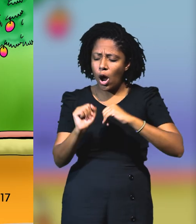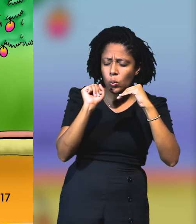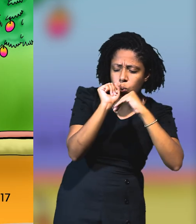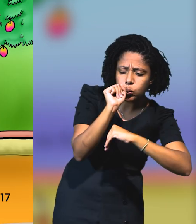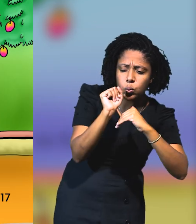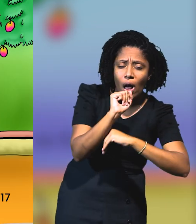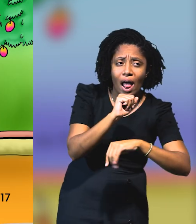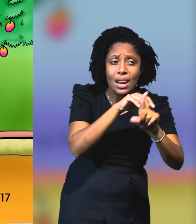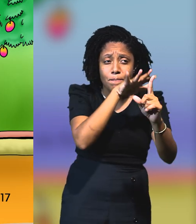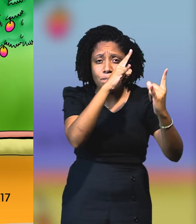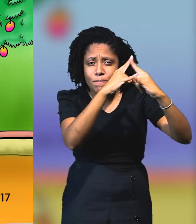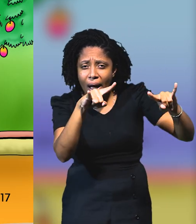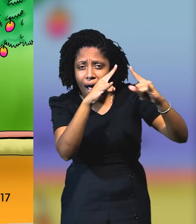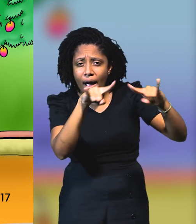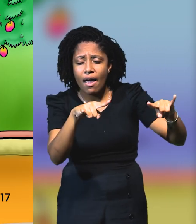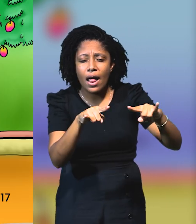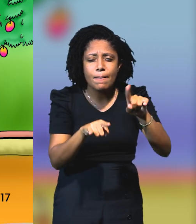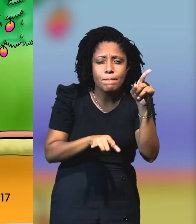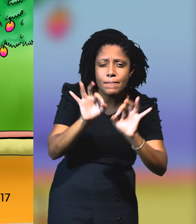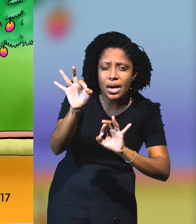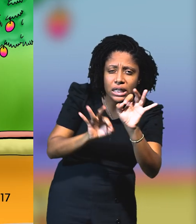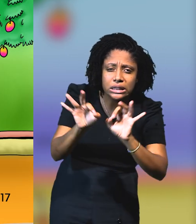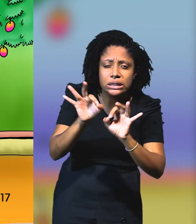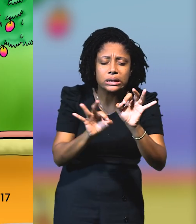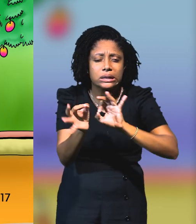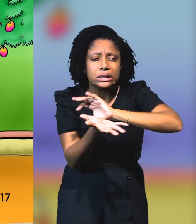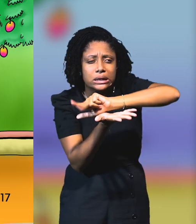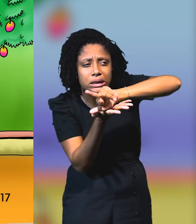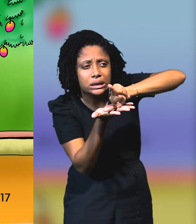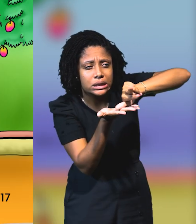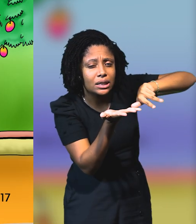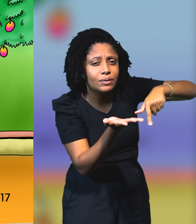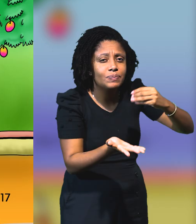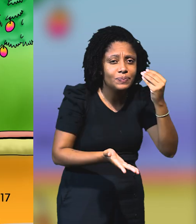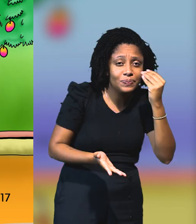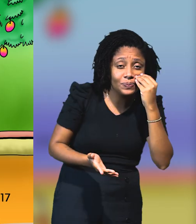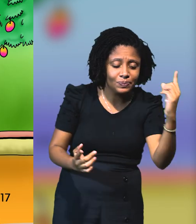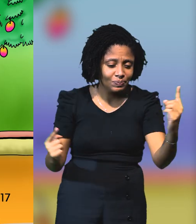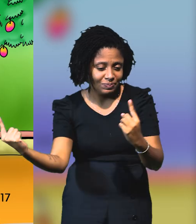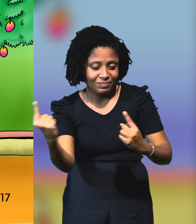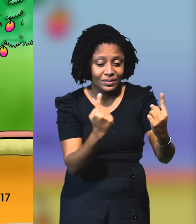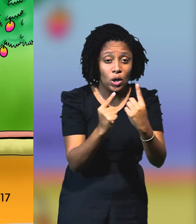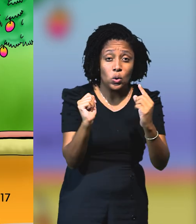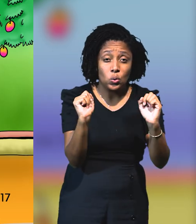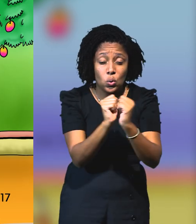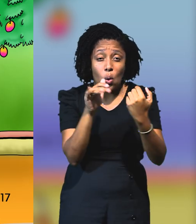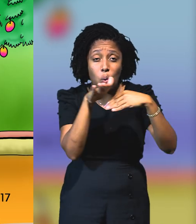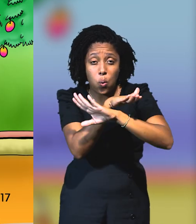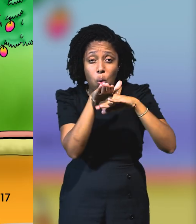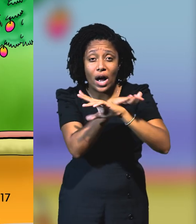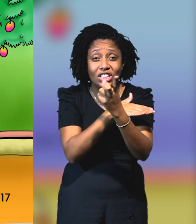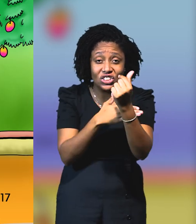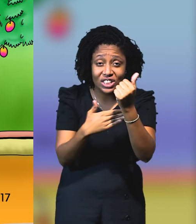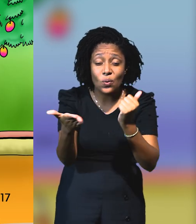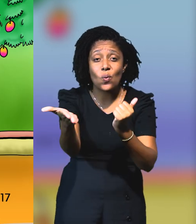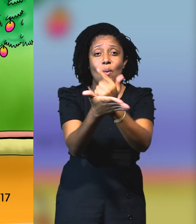da barraquinha. Planejava várias coisas para tentar juntar um dinheiro para ir lá